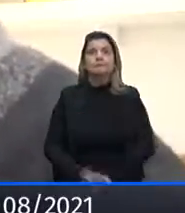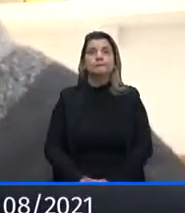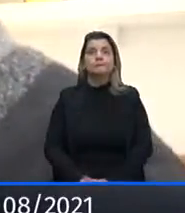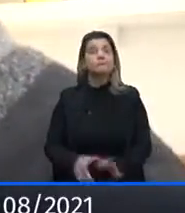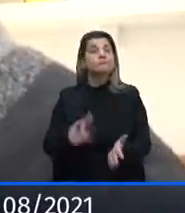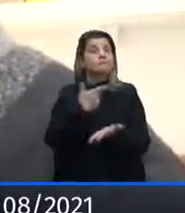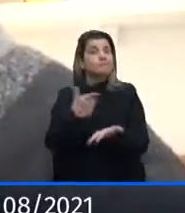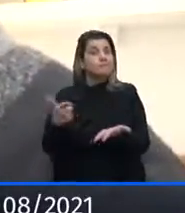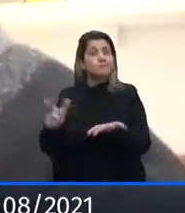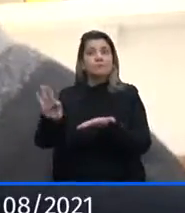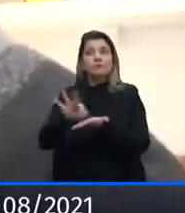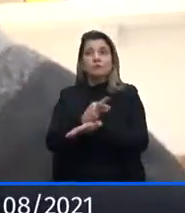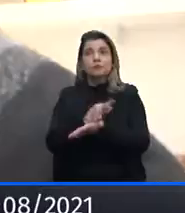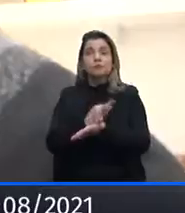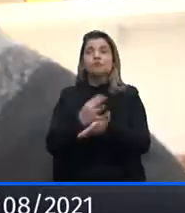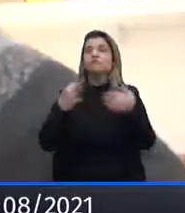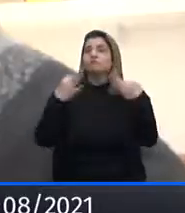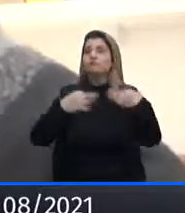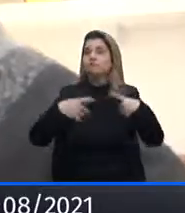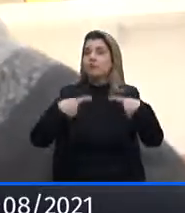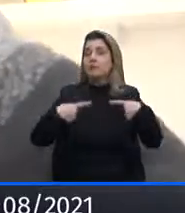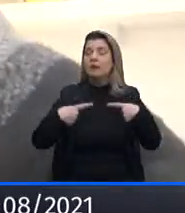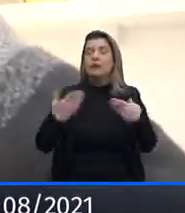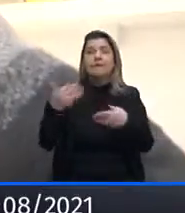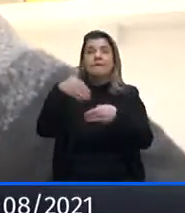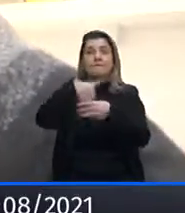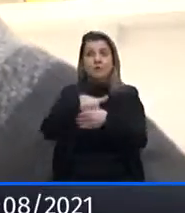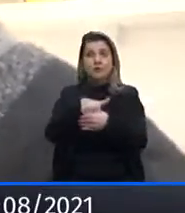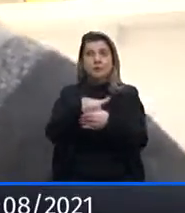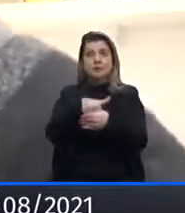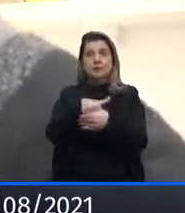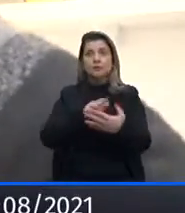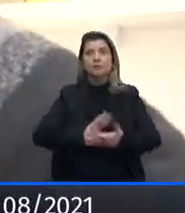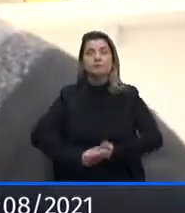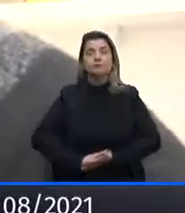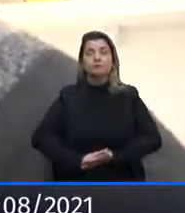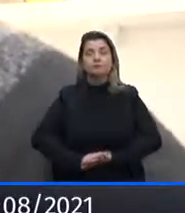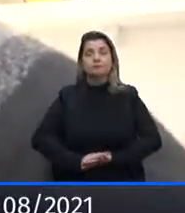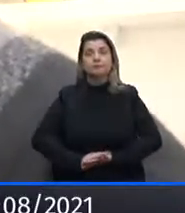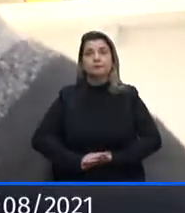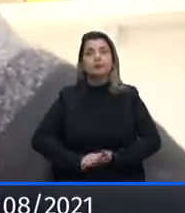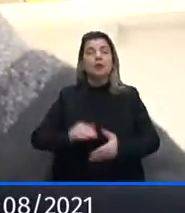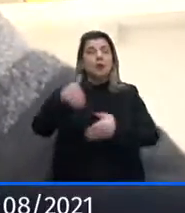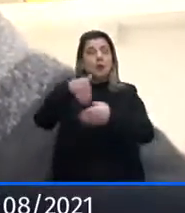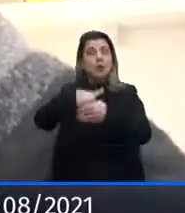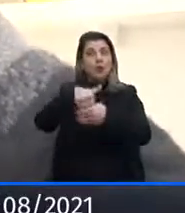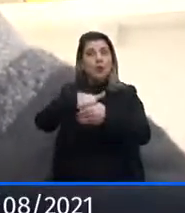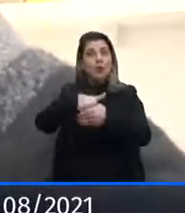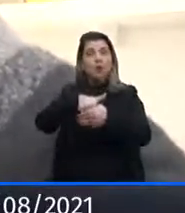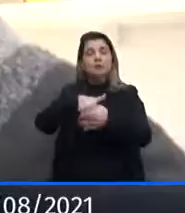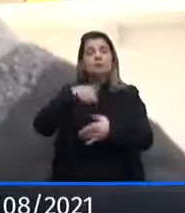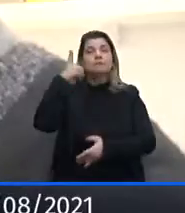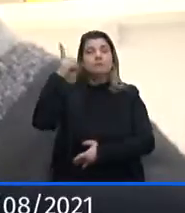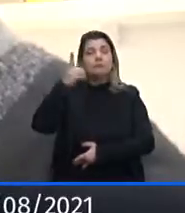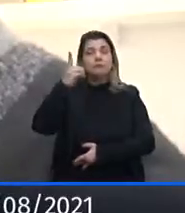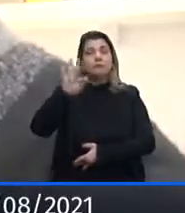Não havendo inscritos para discutir, em votação. O voto, deputado